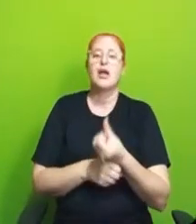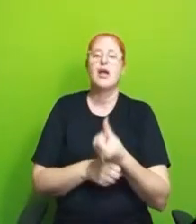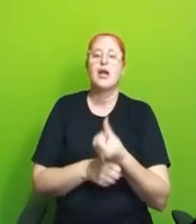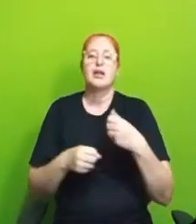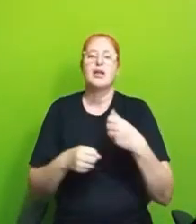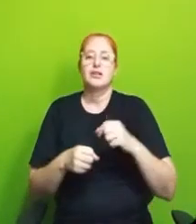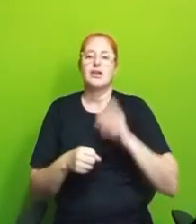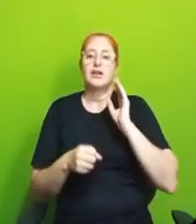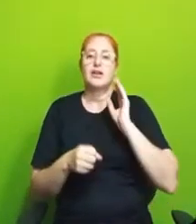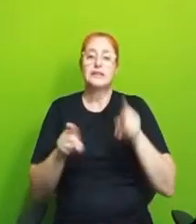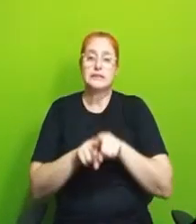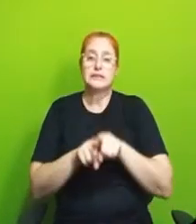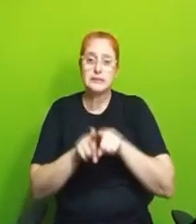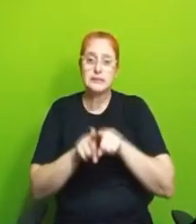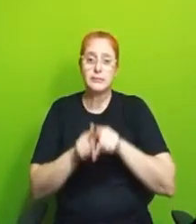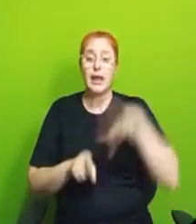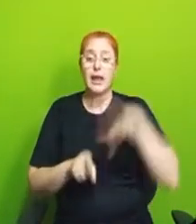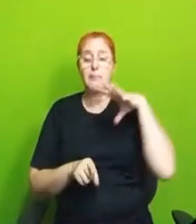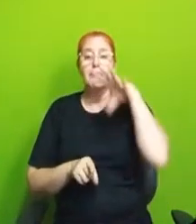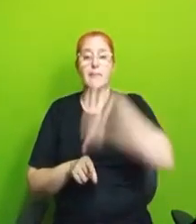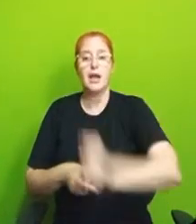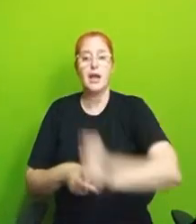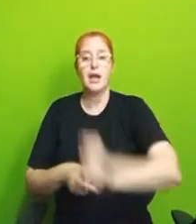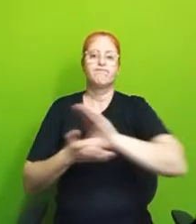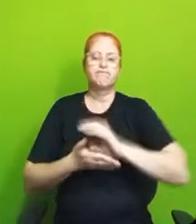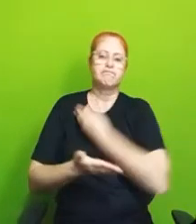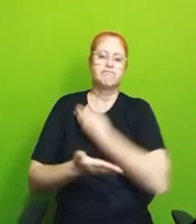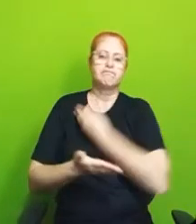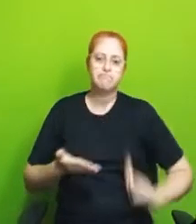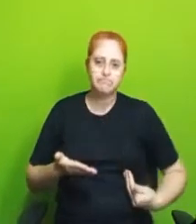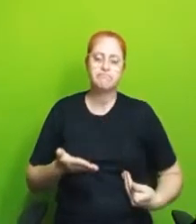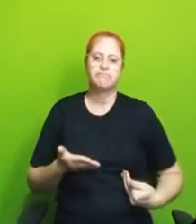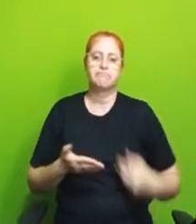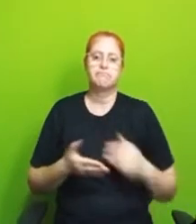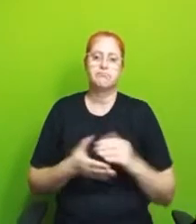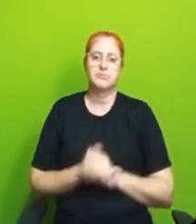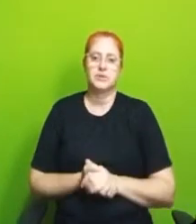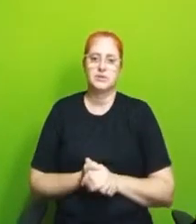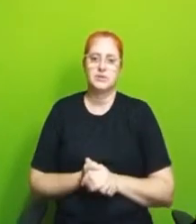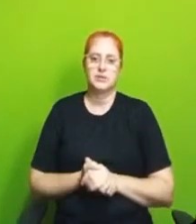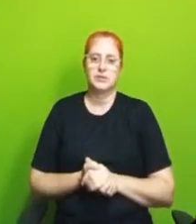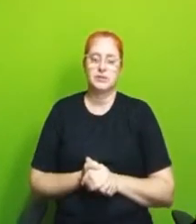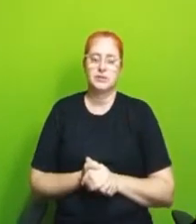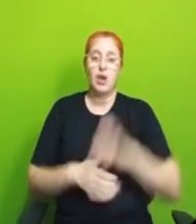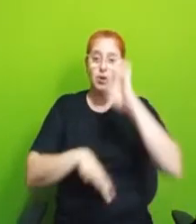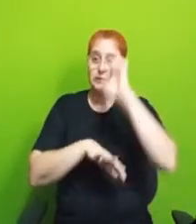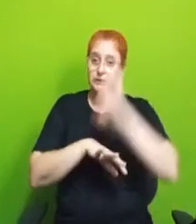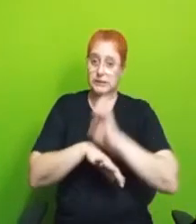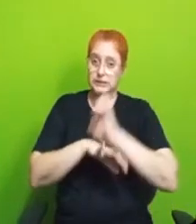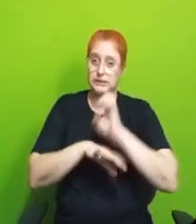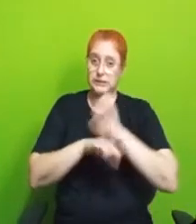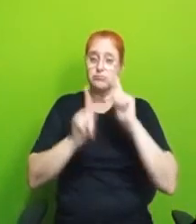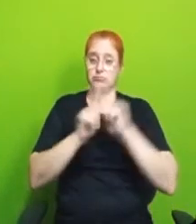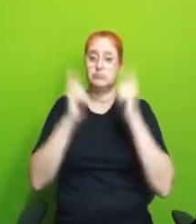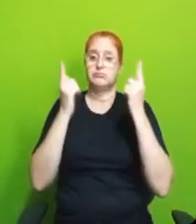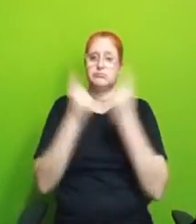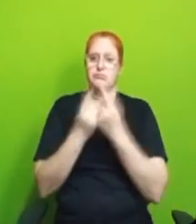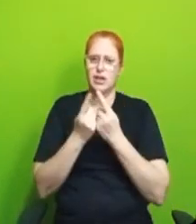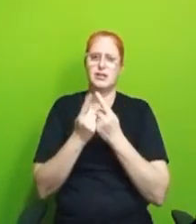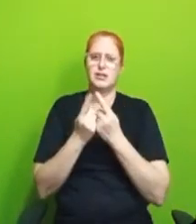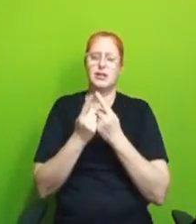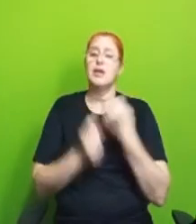o fundo público. Então, esse fundo público que o Estado gere, ele é extremamente importante, né,